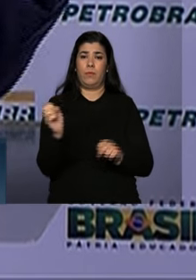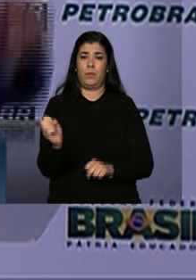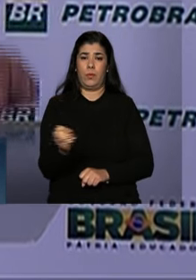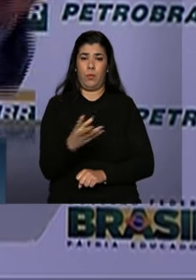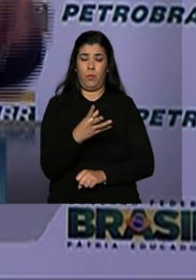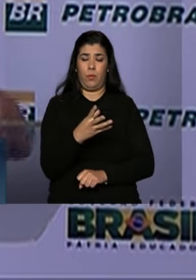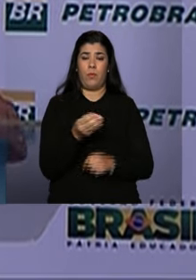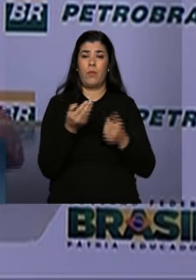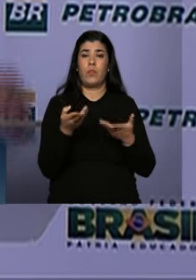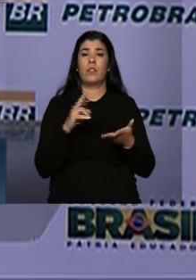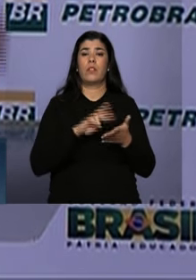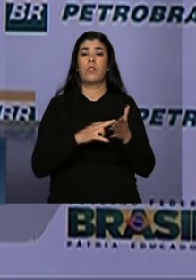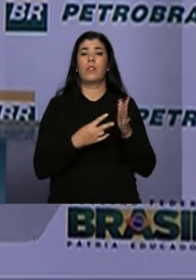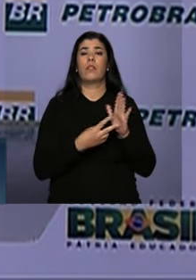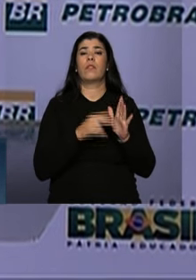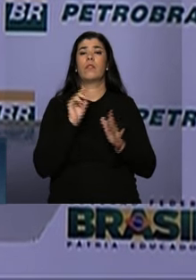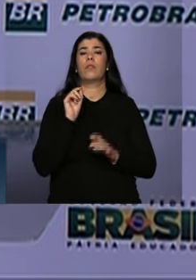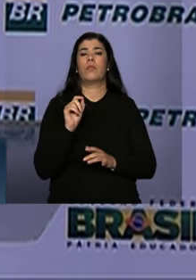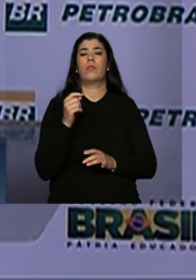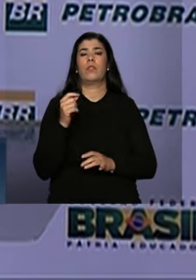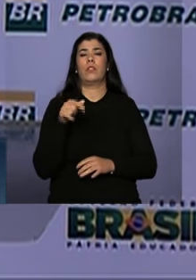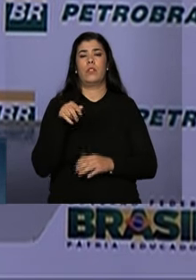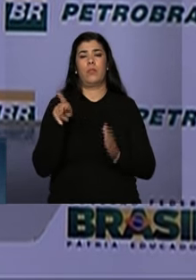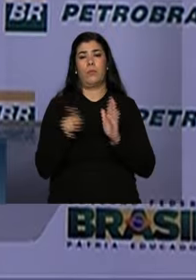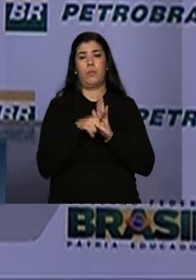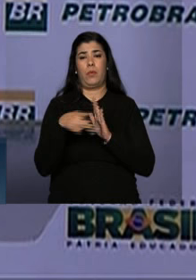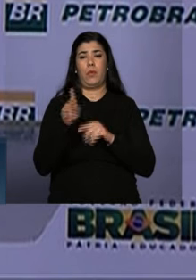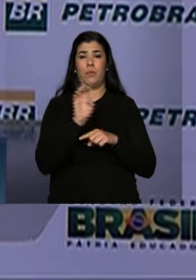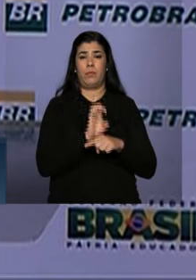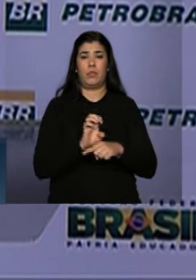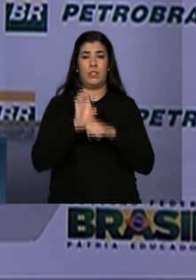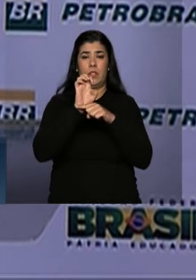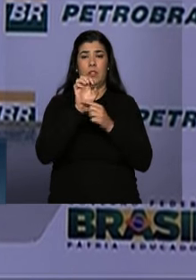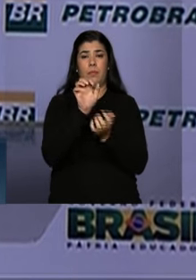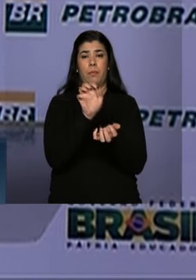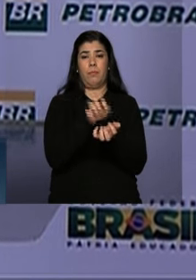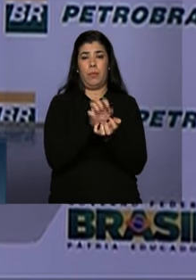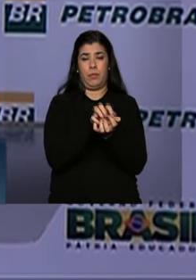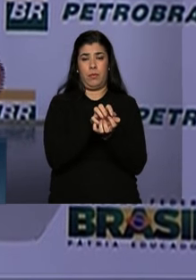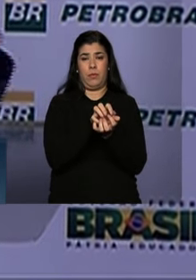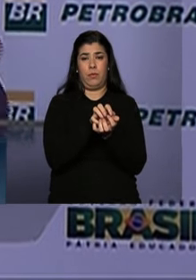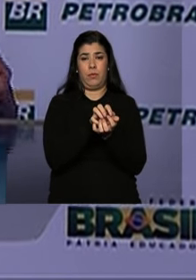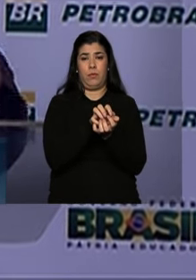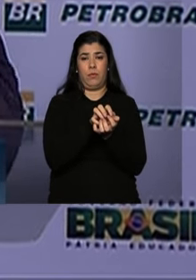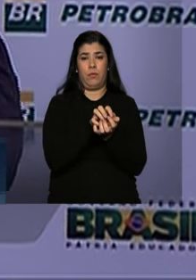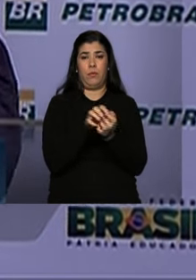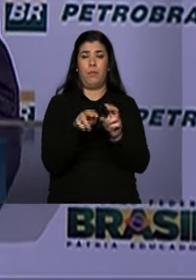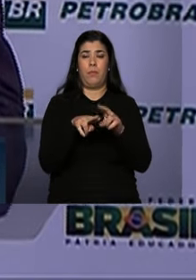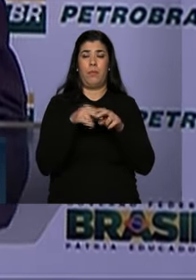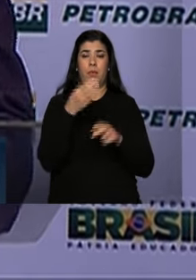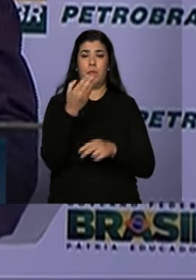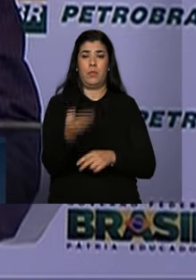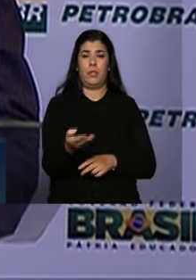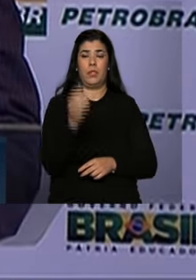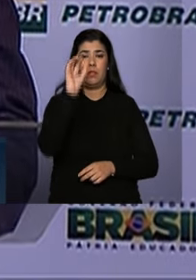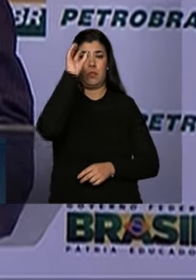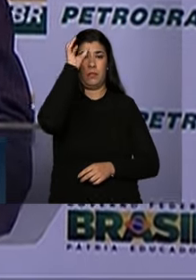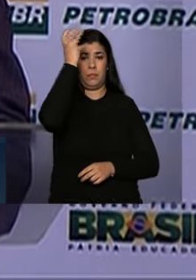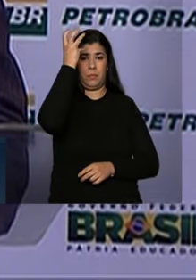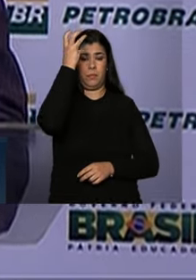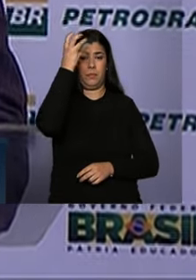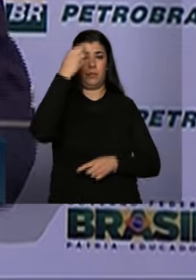é exatamente aqui no estado de Pernambuco. E foi graças a essa decisão